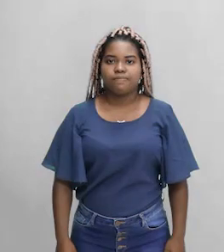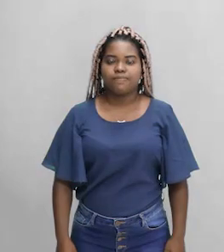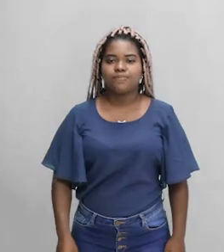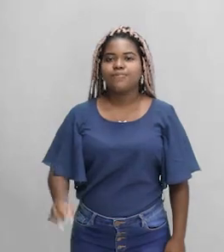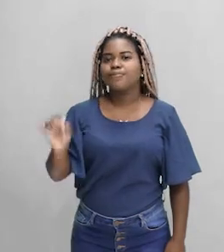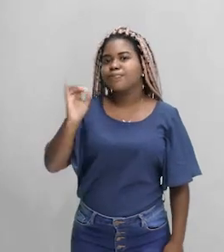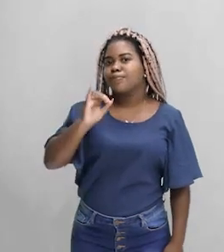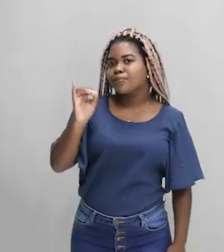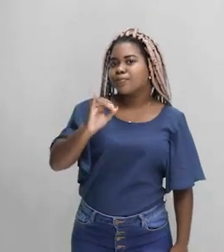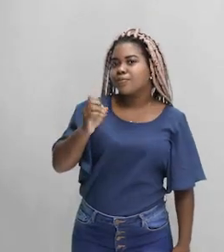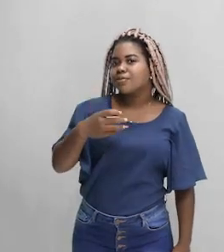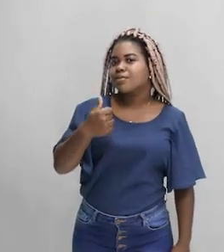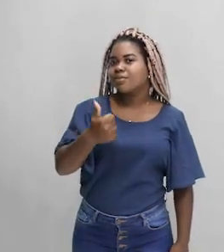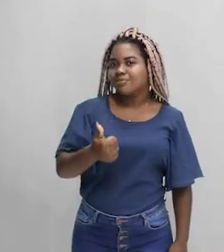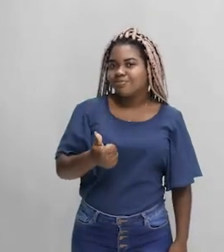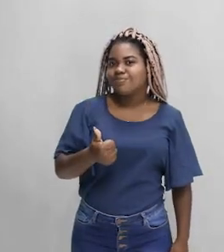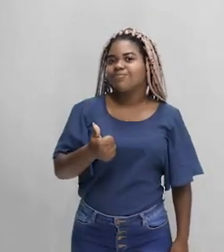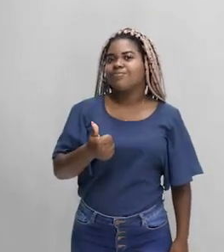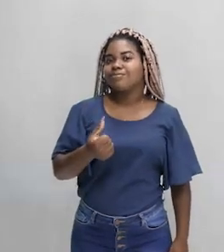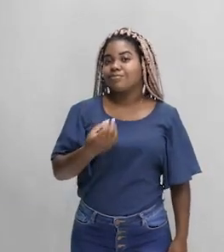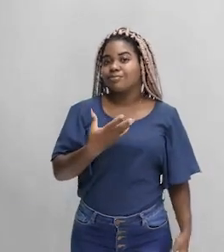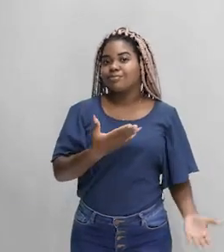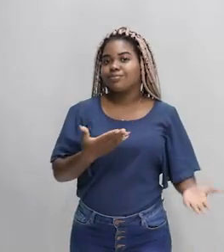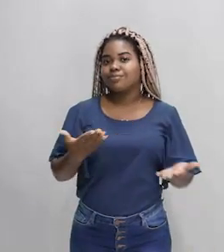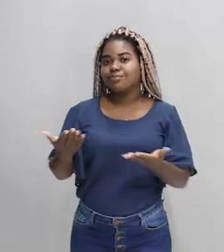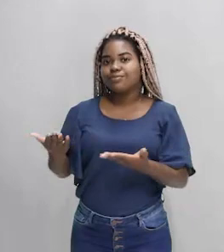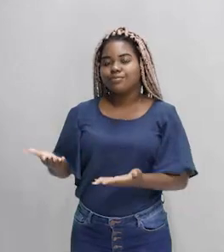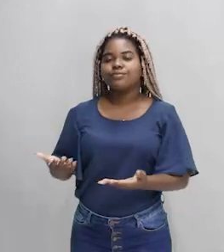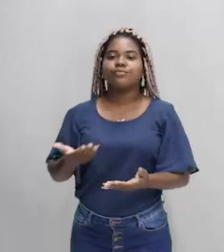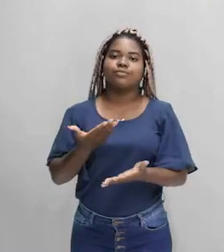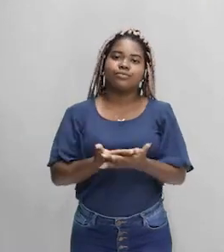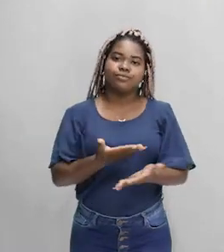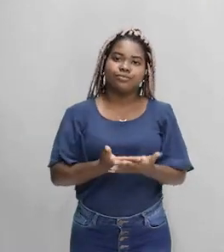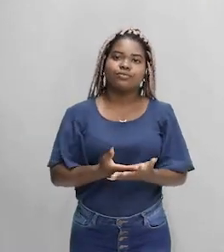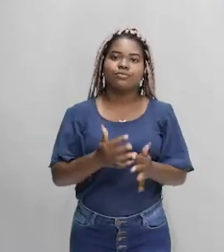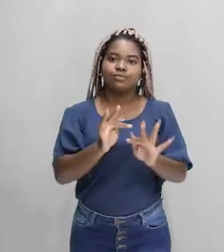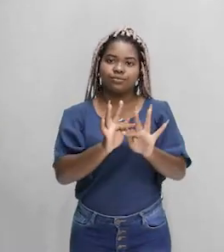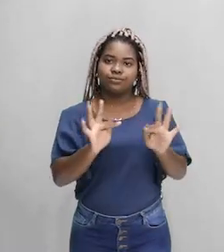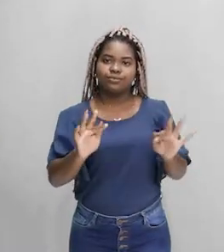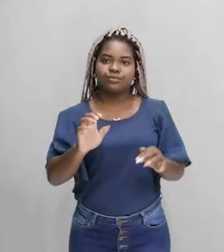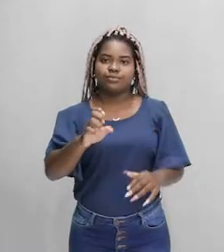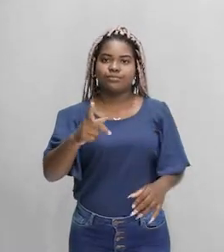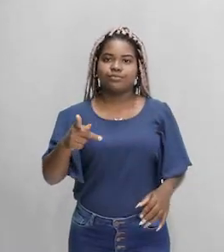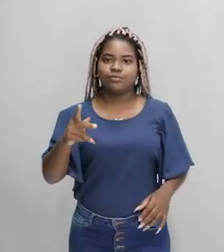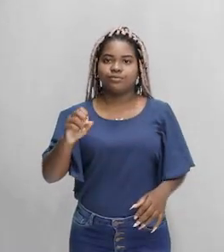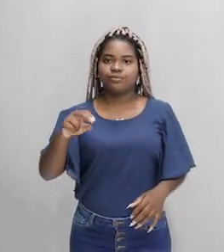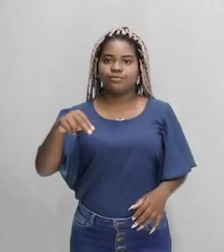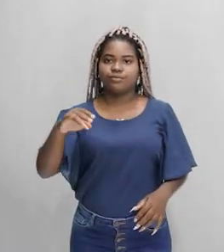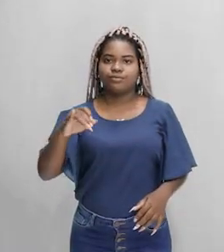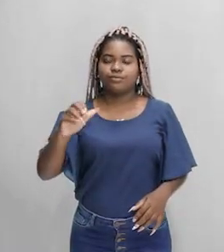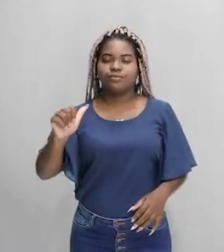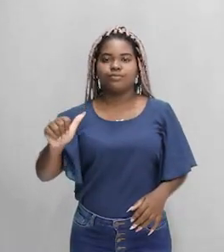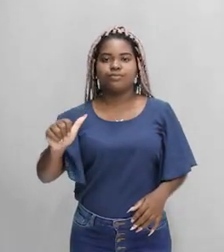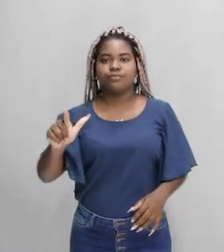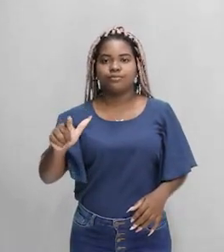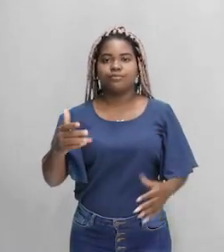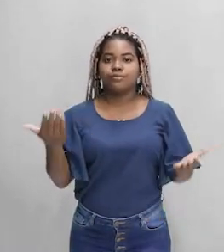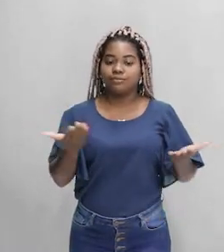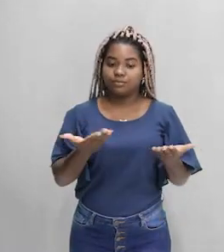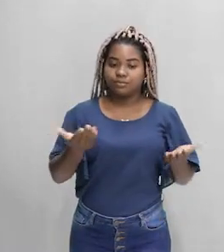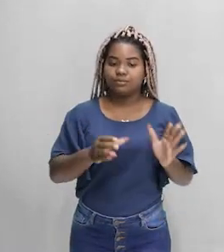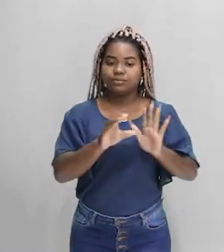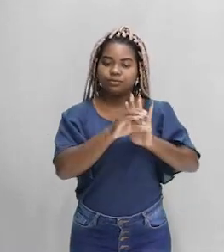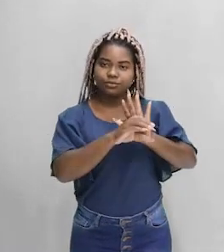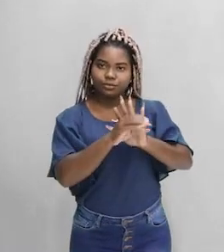E aí, meus amores, tudo bem com vocês? Sejam bem-vindos para mais uma aula de função exponencial e hoje a gente vai tratar da definição de função exponencial.